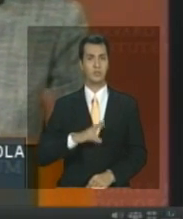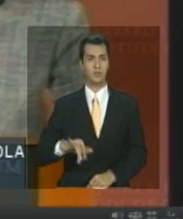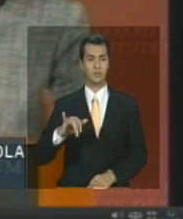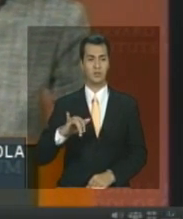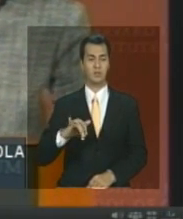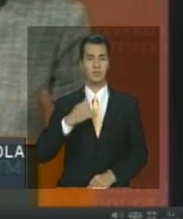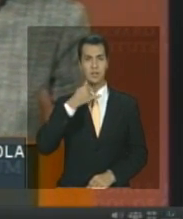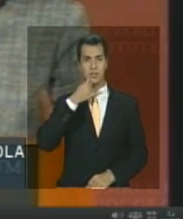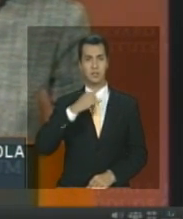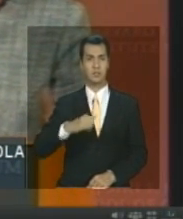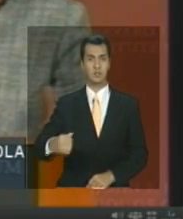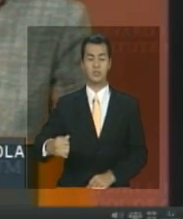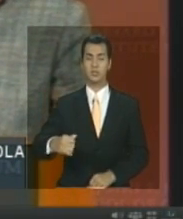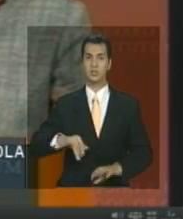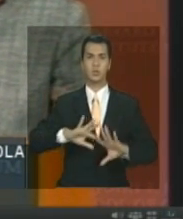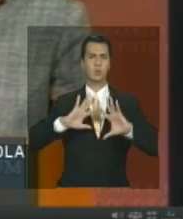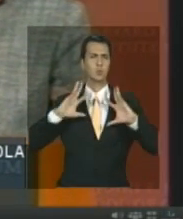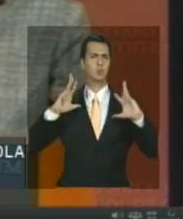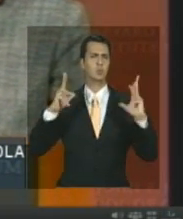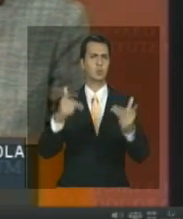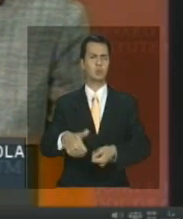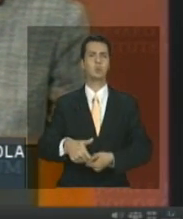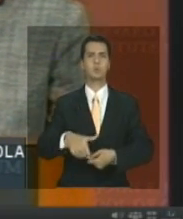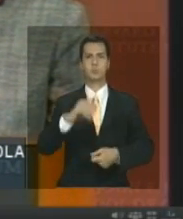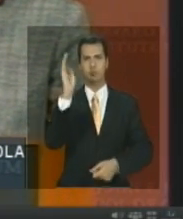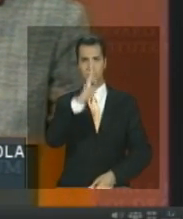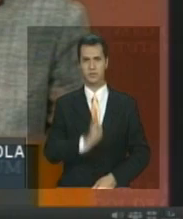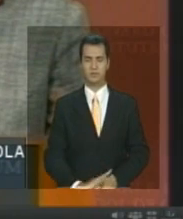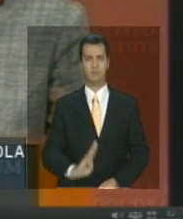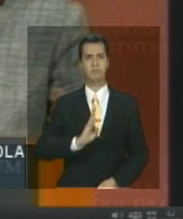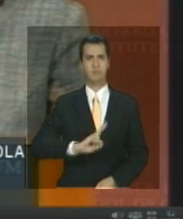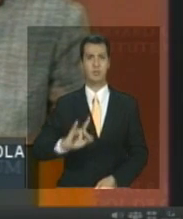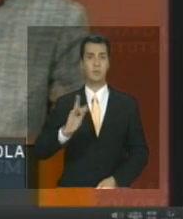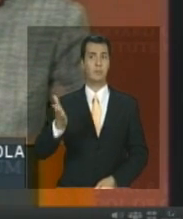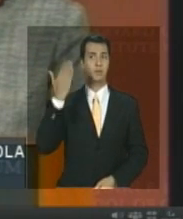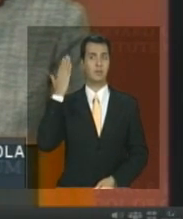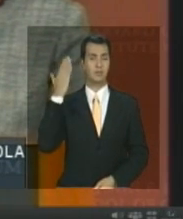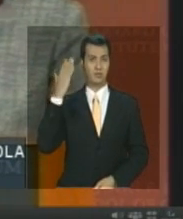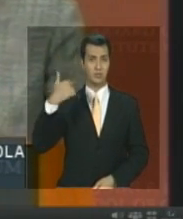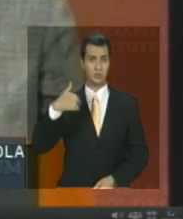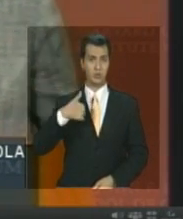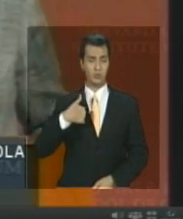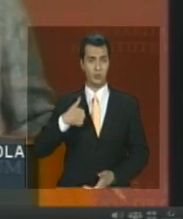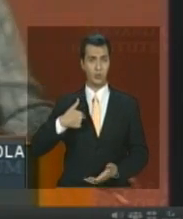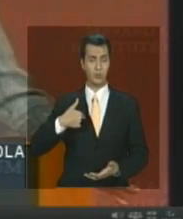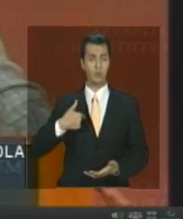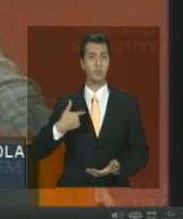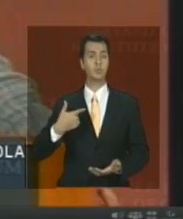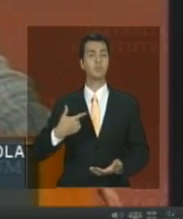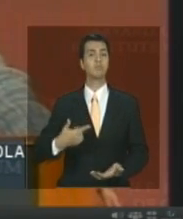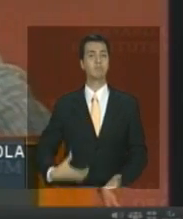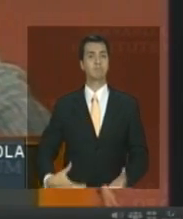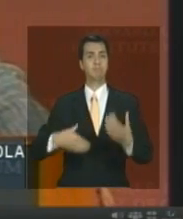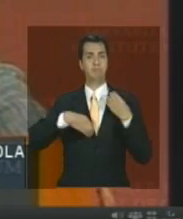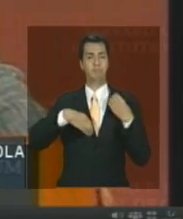da energia elétrica. Quando eu cheguei ao Ministério de Minas e Energia em 2003,